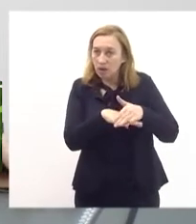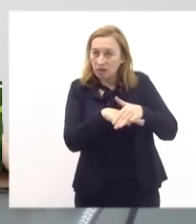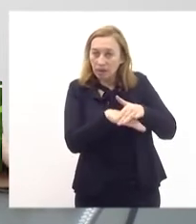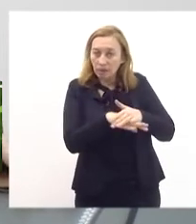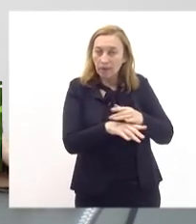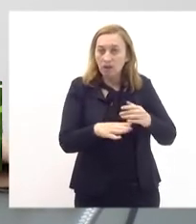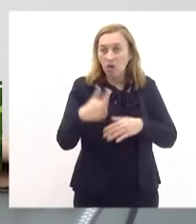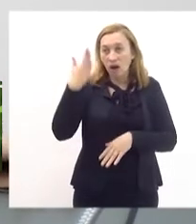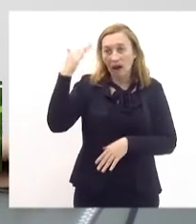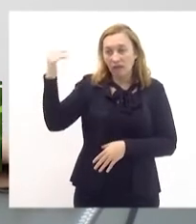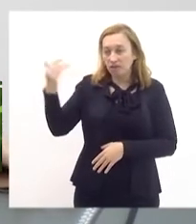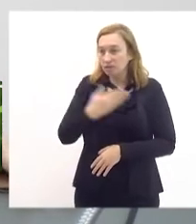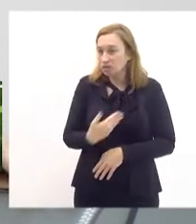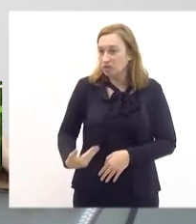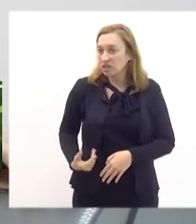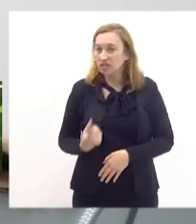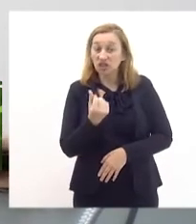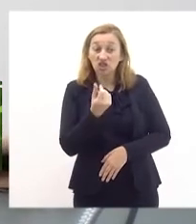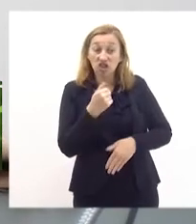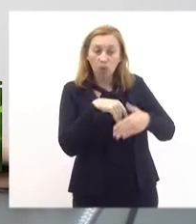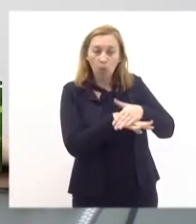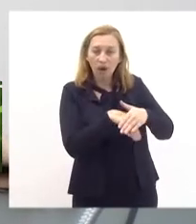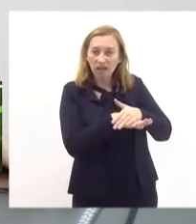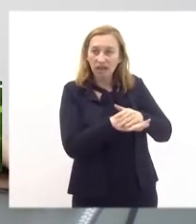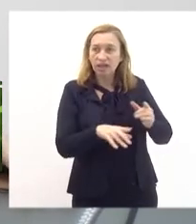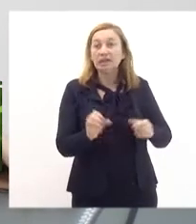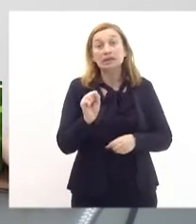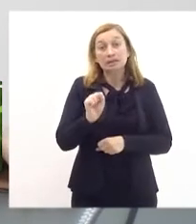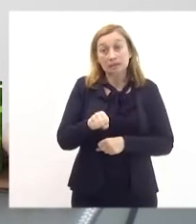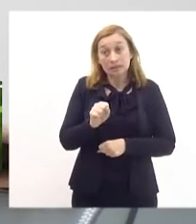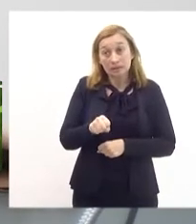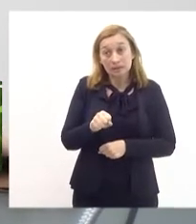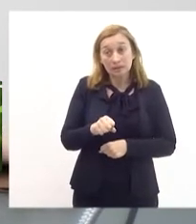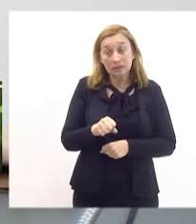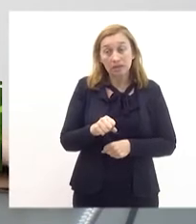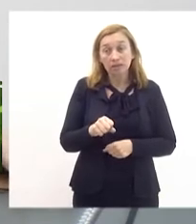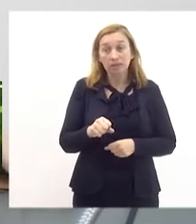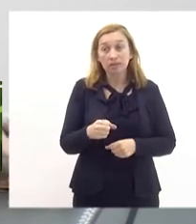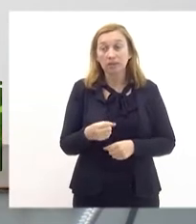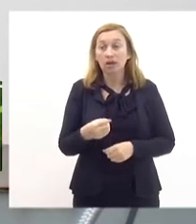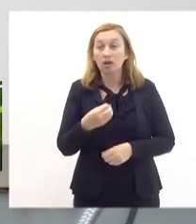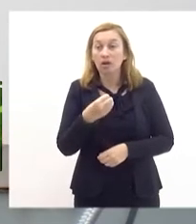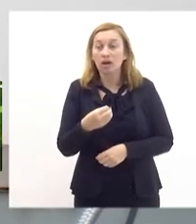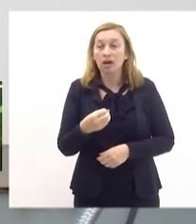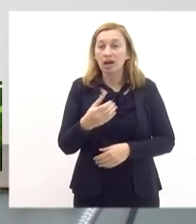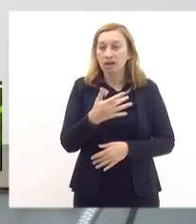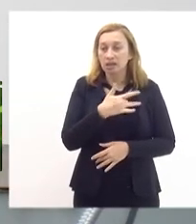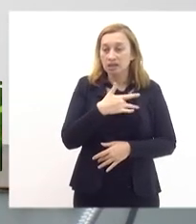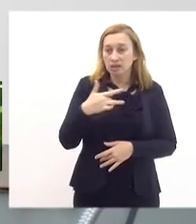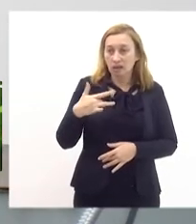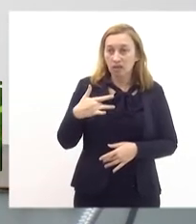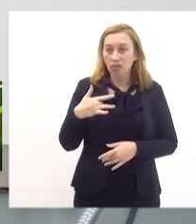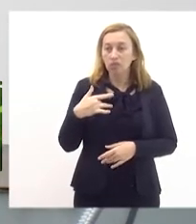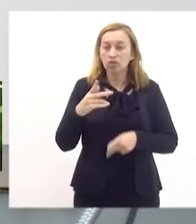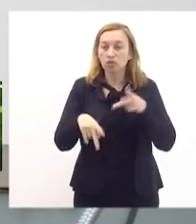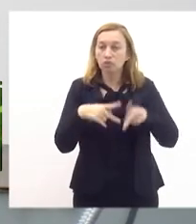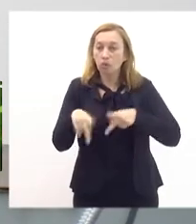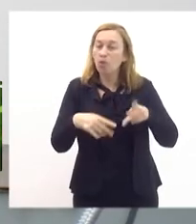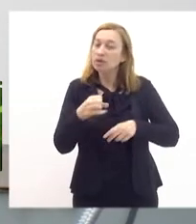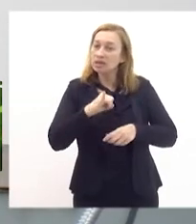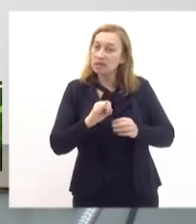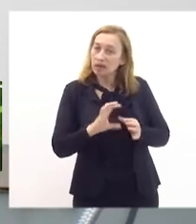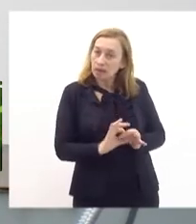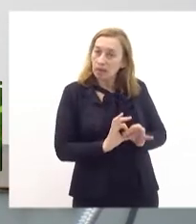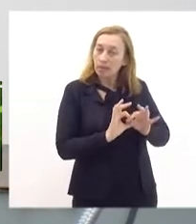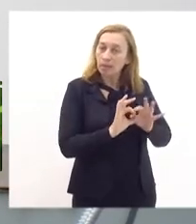governo não é ter dinheiro em caixa. O sucesso do governo é o bem-estar da população. Então, se permite que não